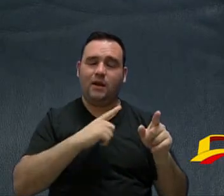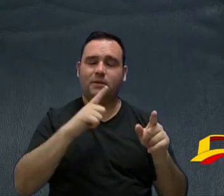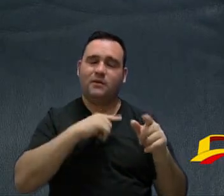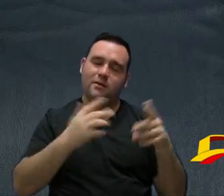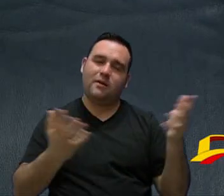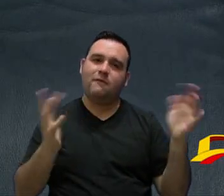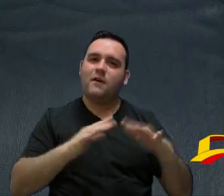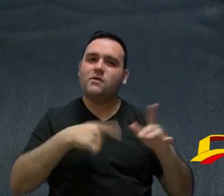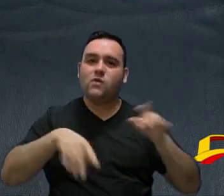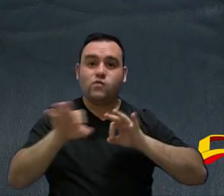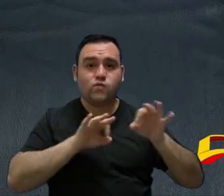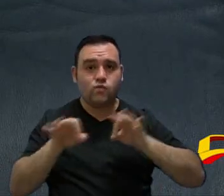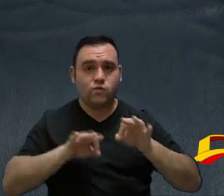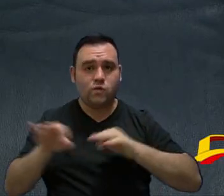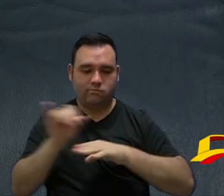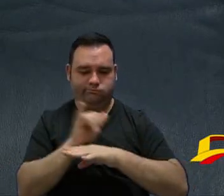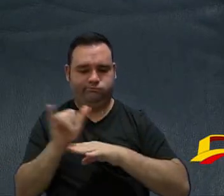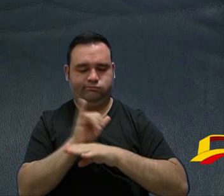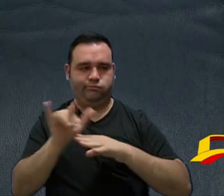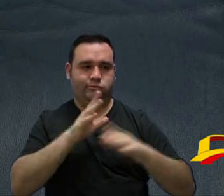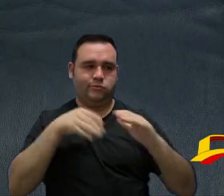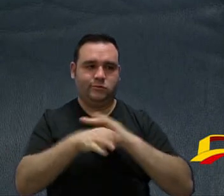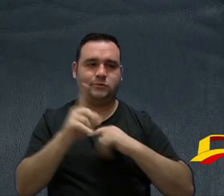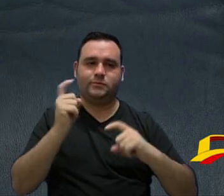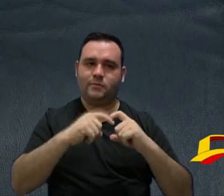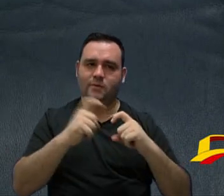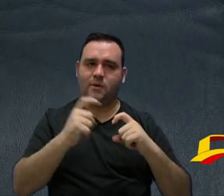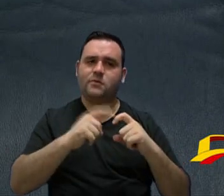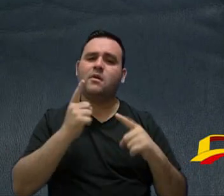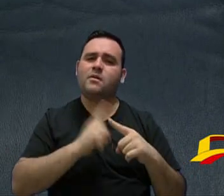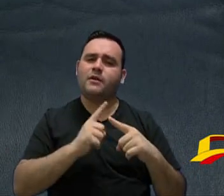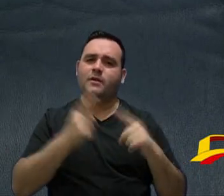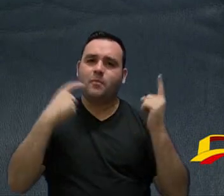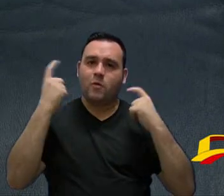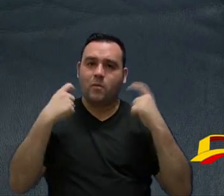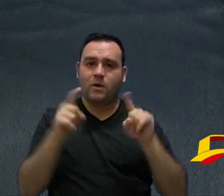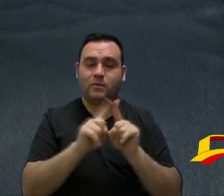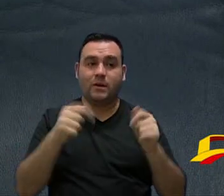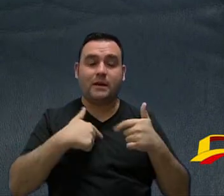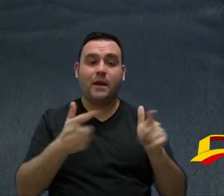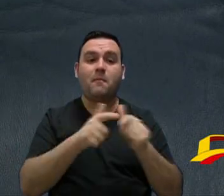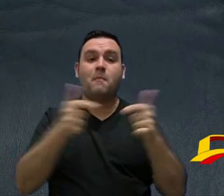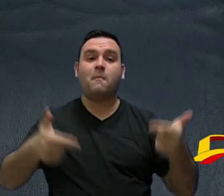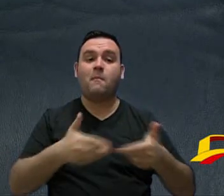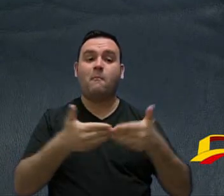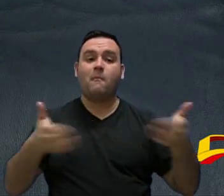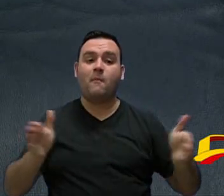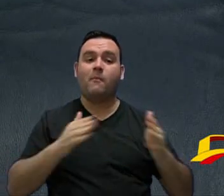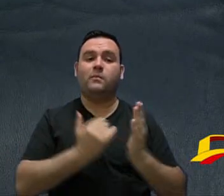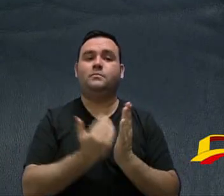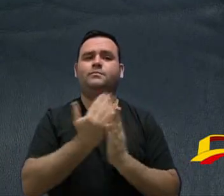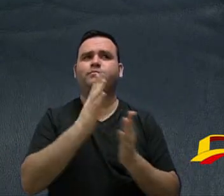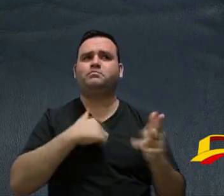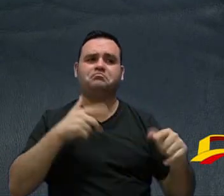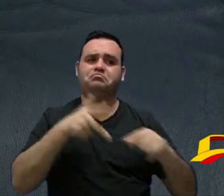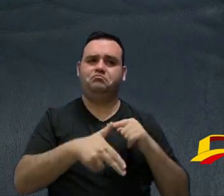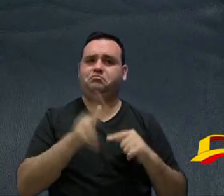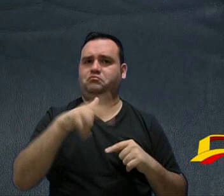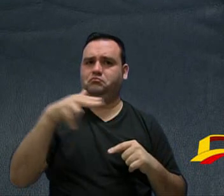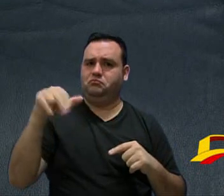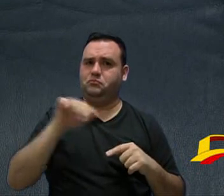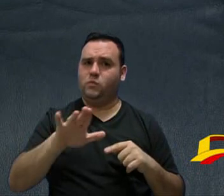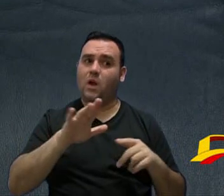a gente organizar essa entrada deles na unidade que é uma preocupação também está a gente quer abrir mais ainda embora nenhum momento tenha sido encerrado